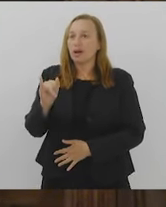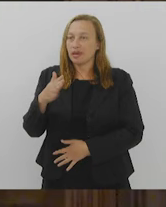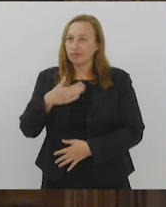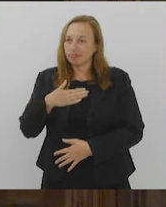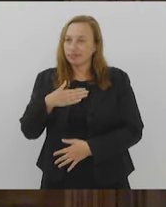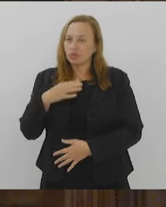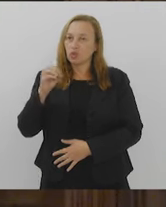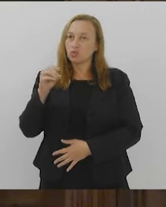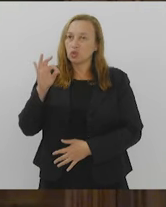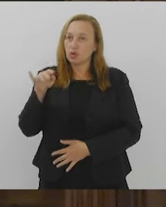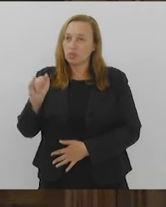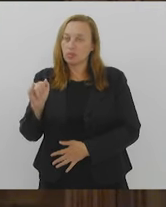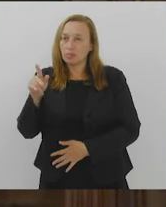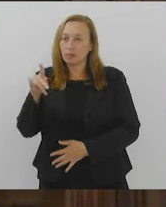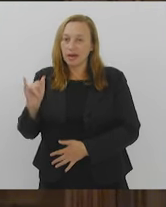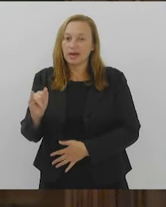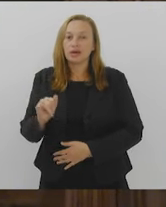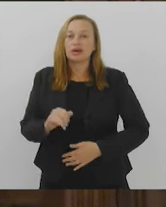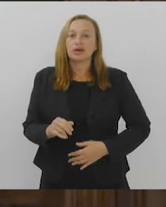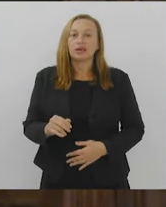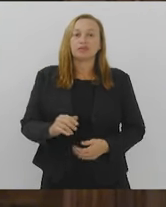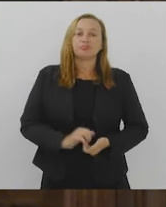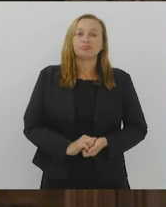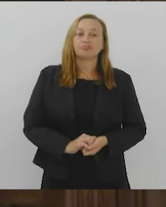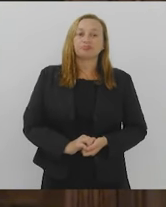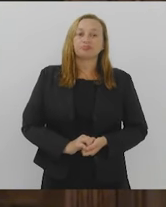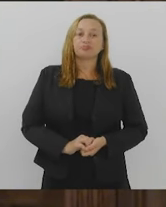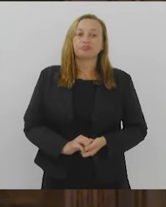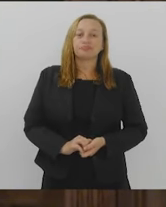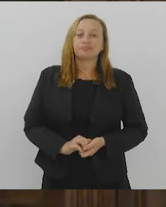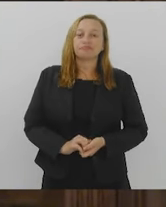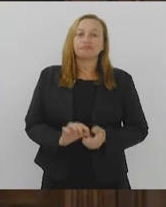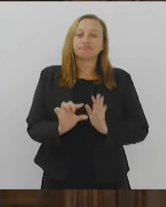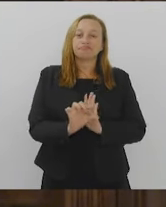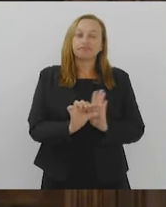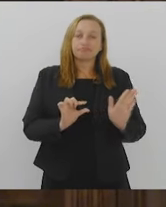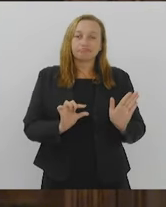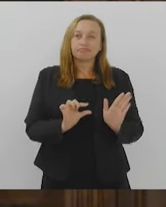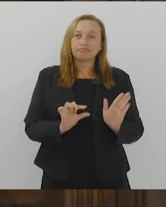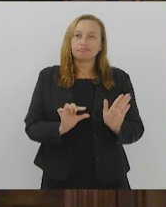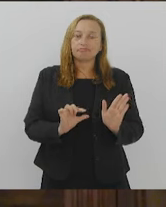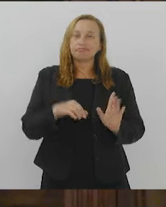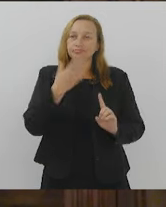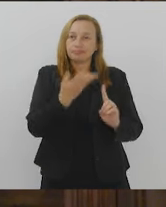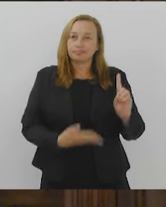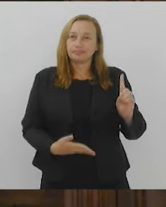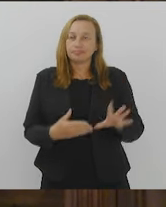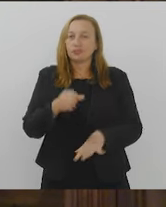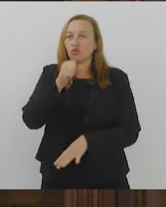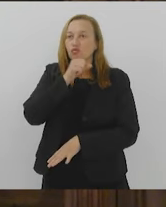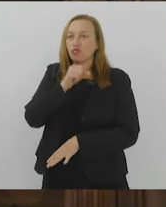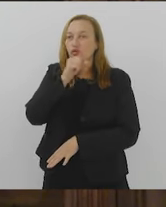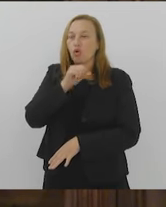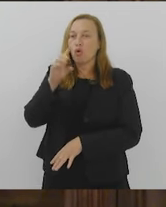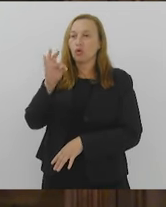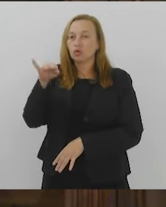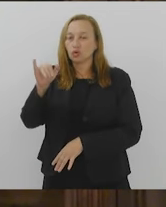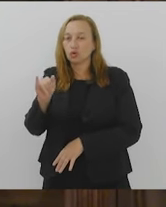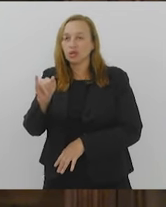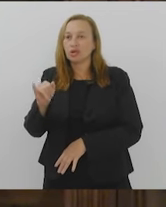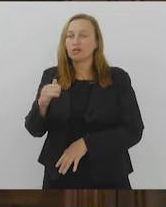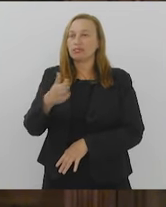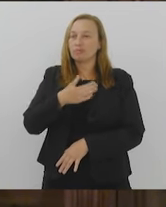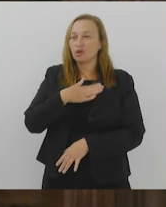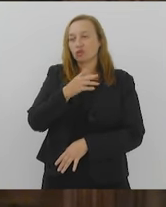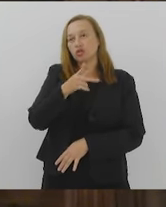que tinha um versículo que eu quero deixar aqui em homenagem ao meu avô Antônio de Paula, aos meus tios Otoniel e Eziel,